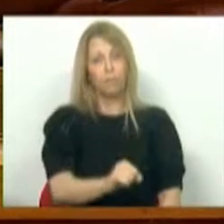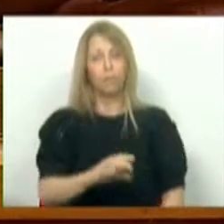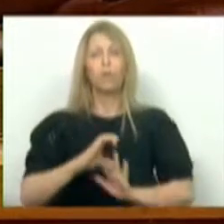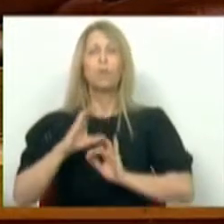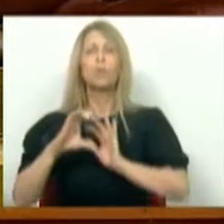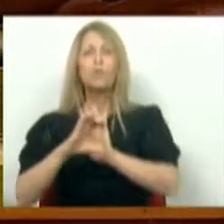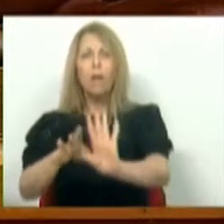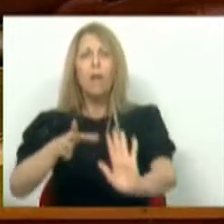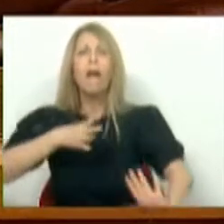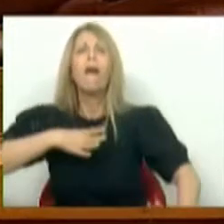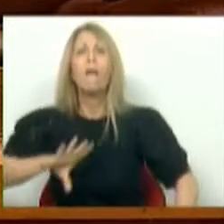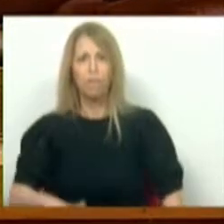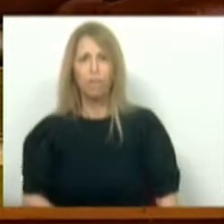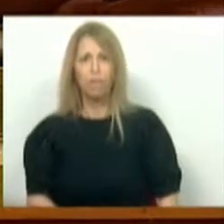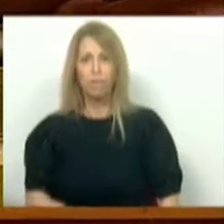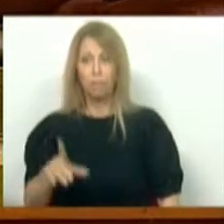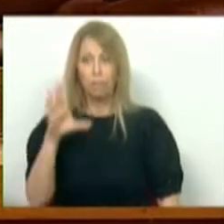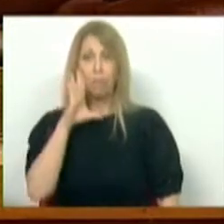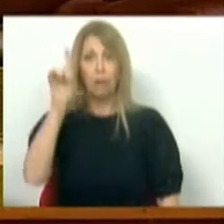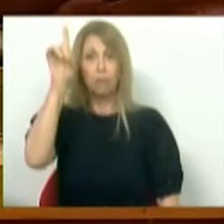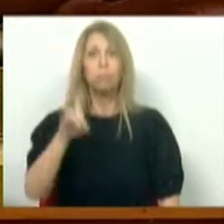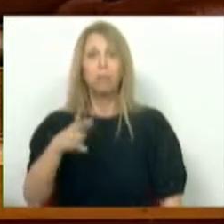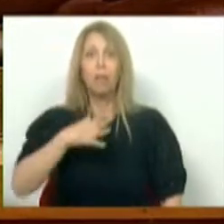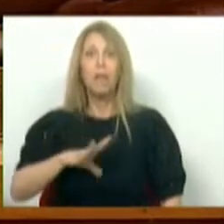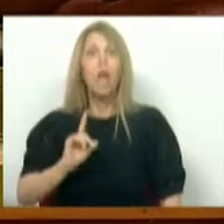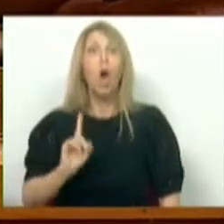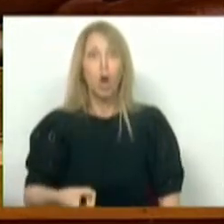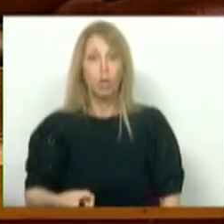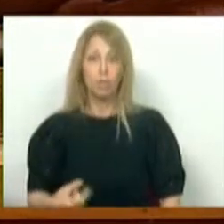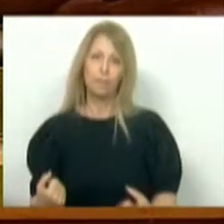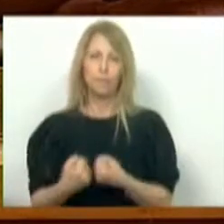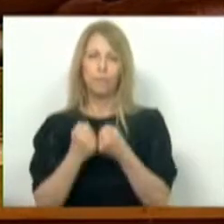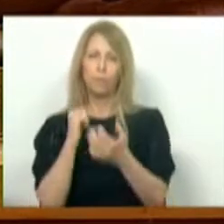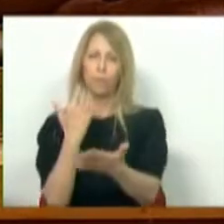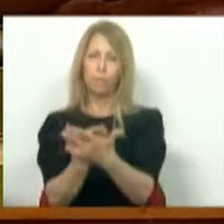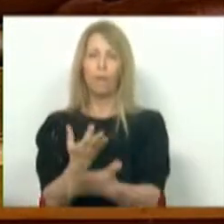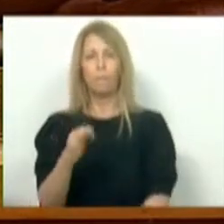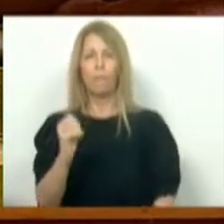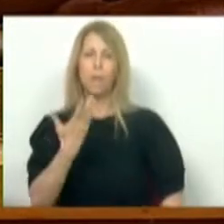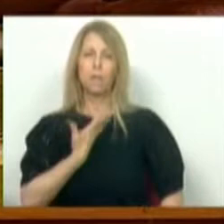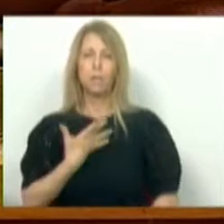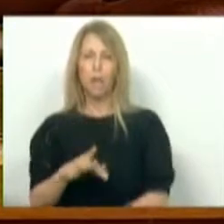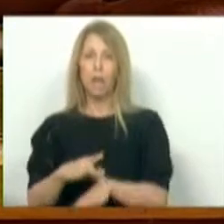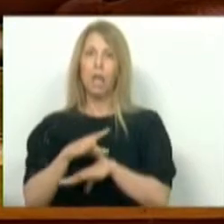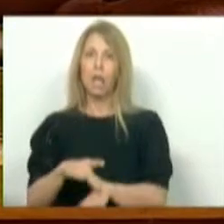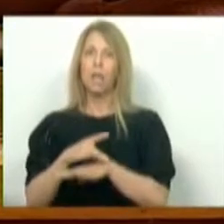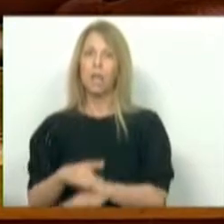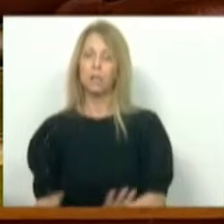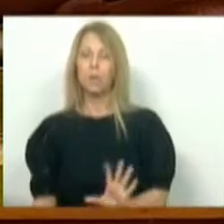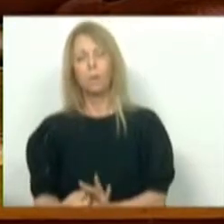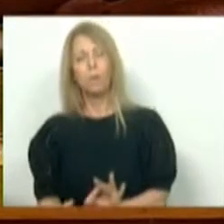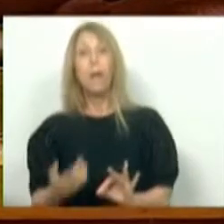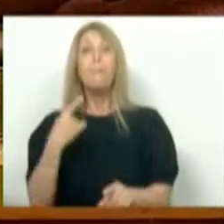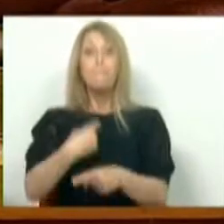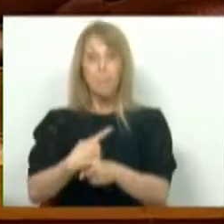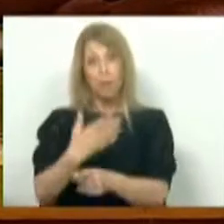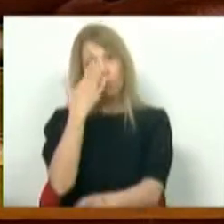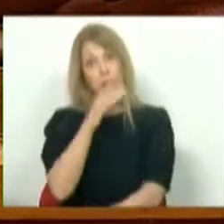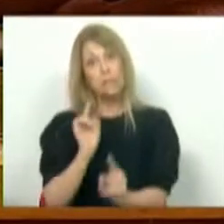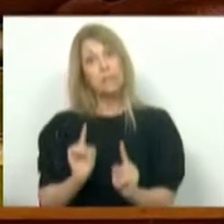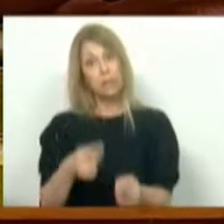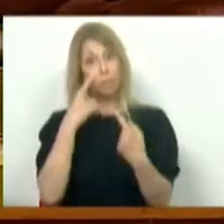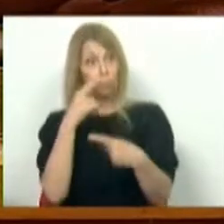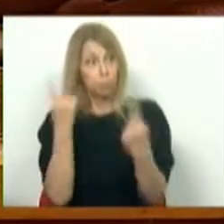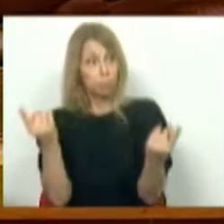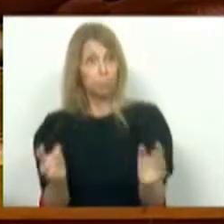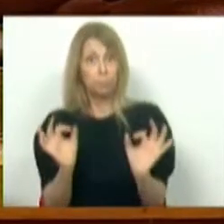quer e quis durante esta tarde foi desafiar o PSD para uma radicalização, mesmo que isso represente,